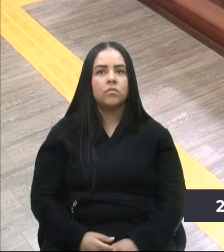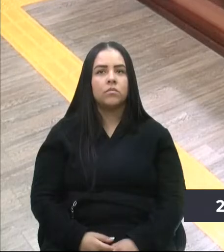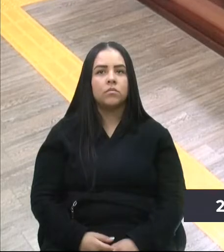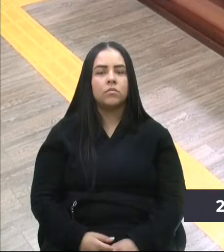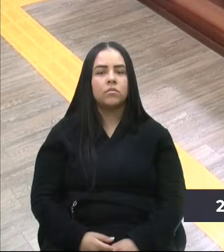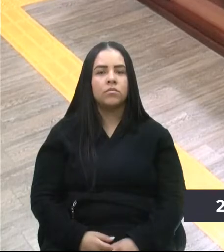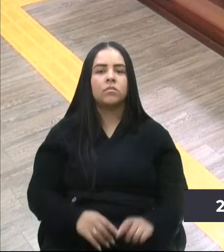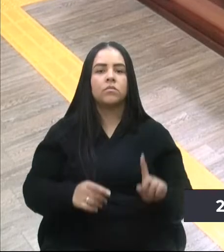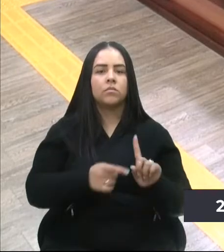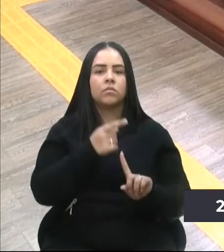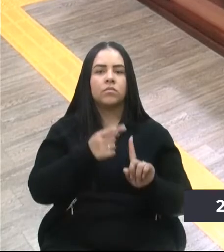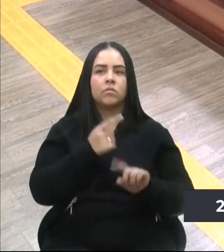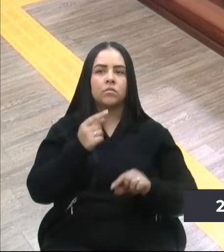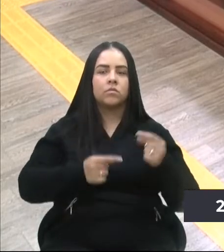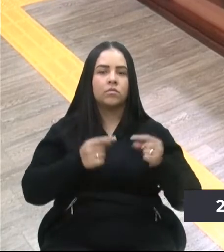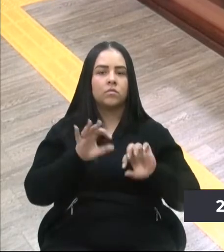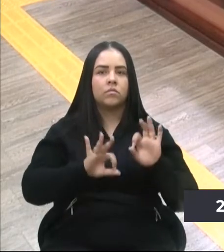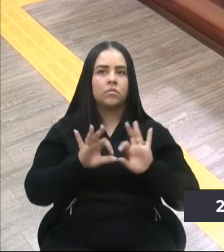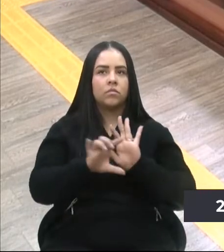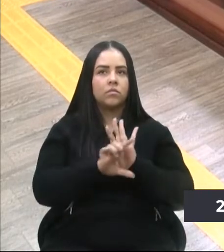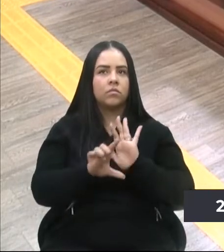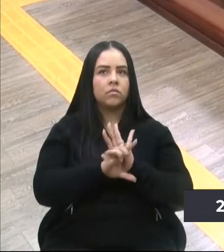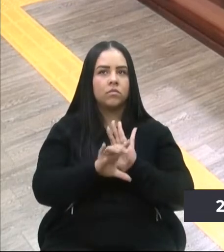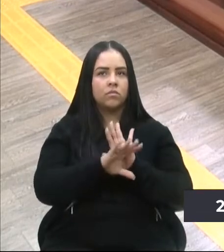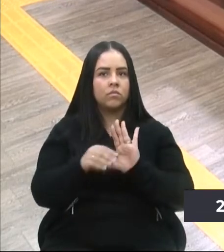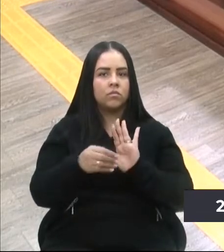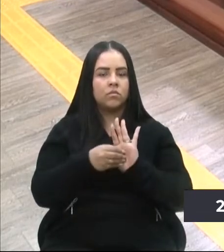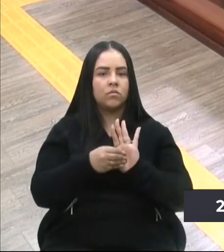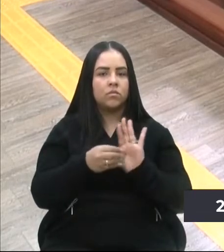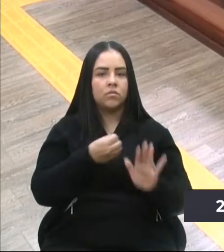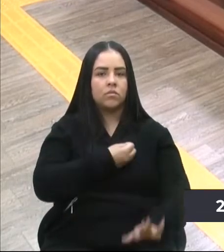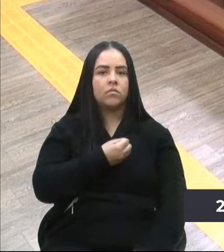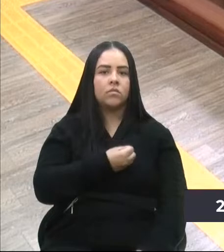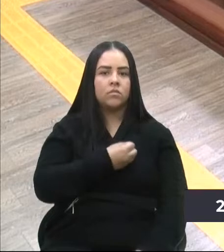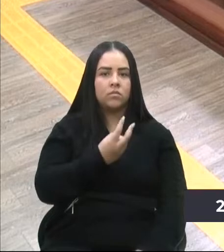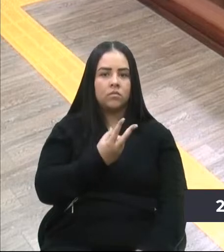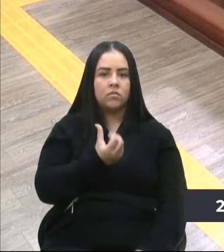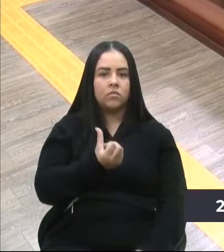Em primeira discussão, o projeto de lei complementar número